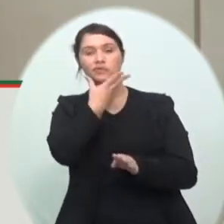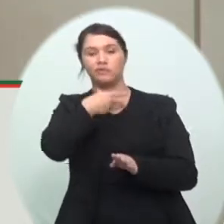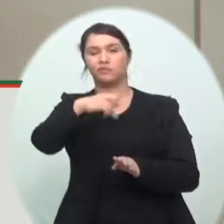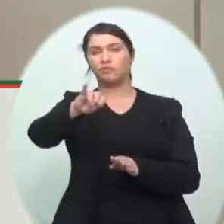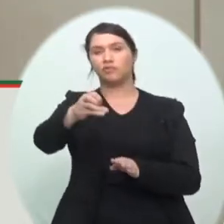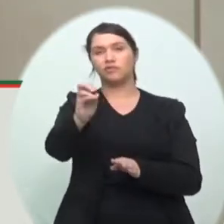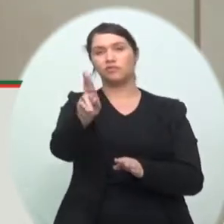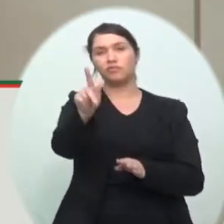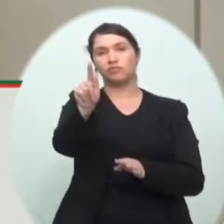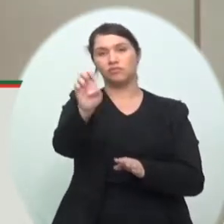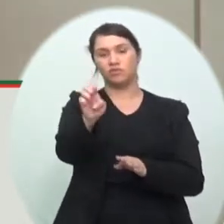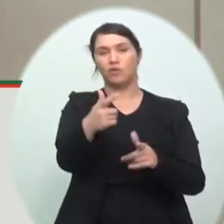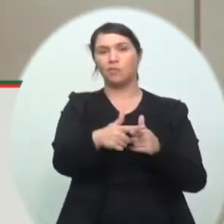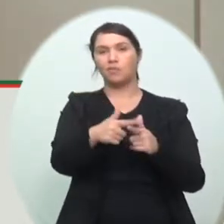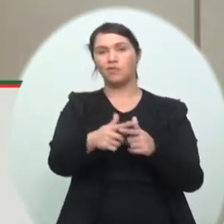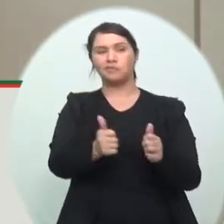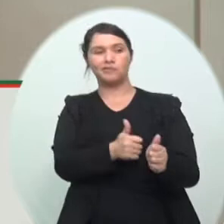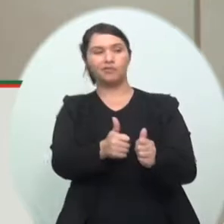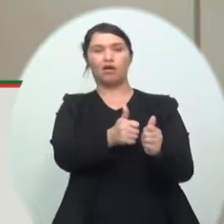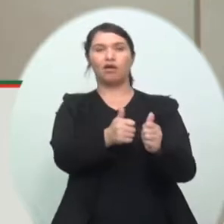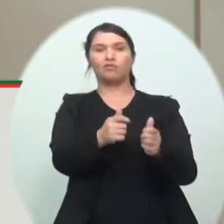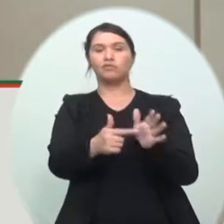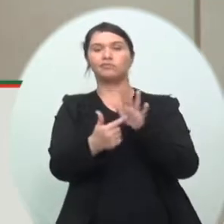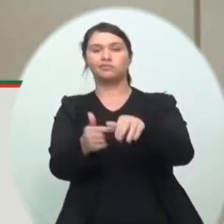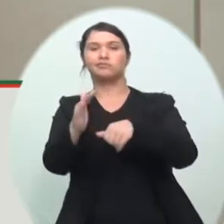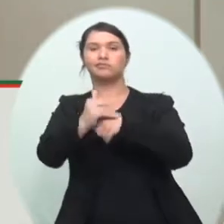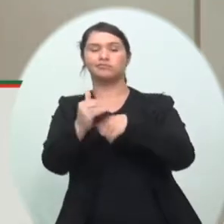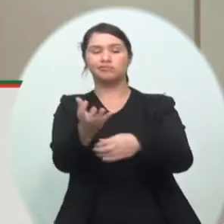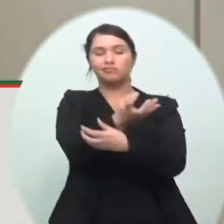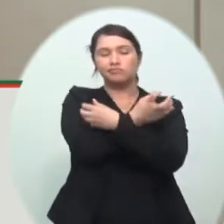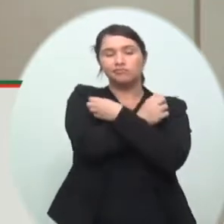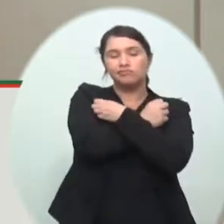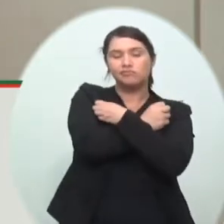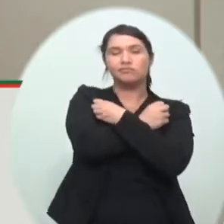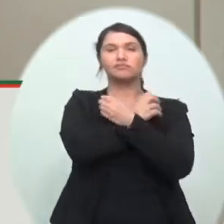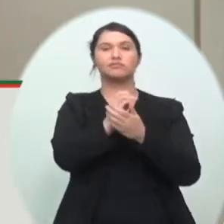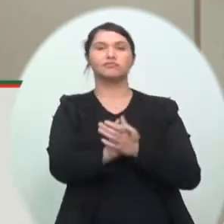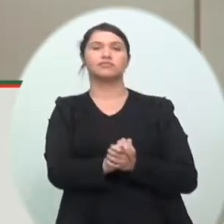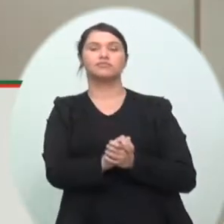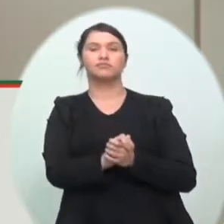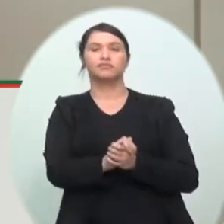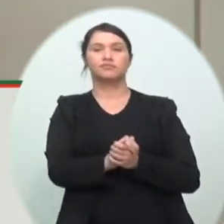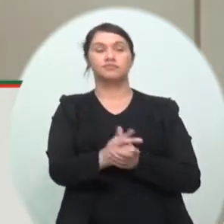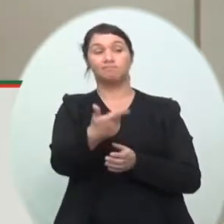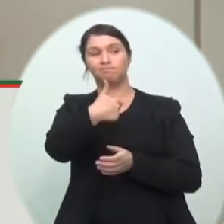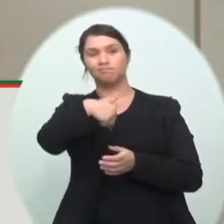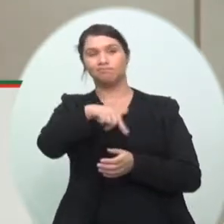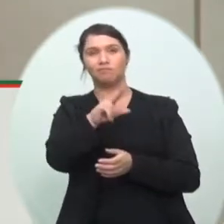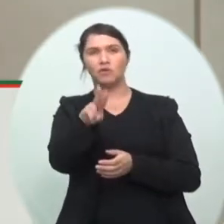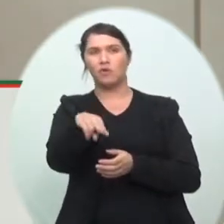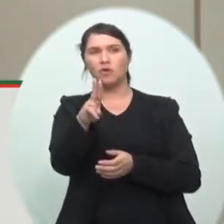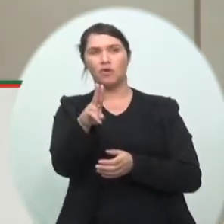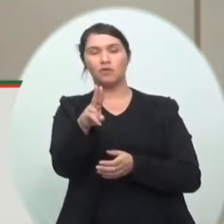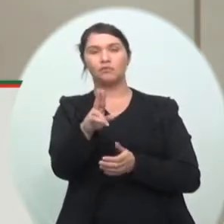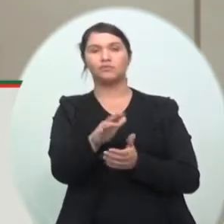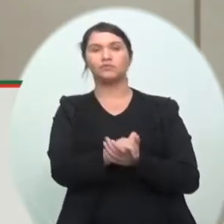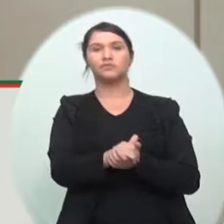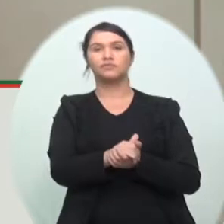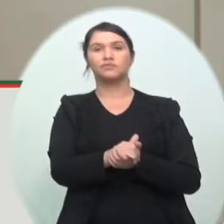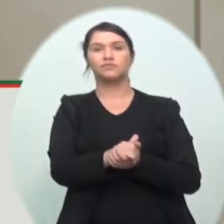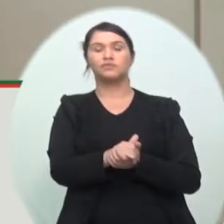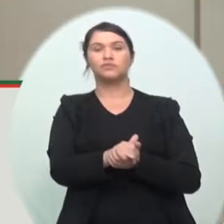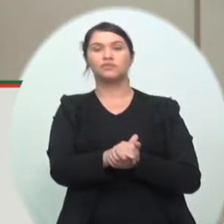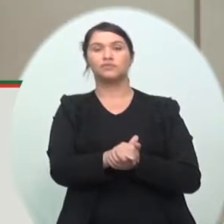os conduzia, que levava o carinho, o amor, o abraço. E nós não encontrávamos o Sr. Jorge se não recebesse um